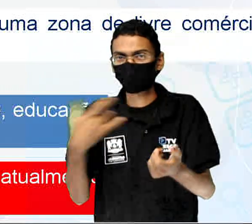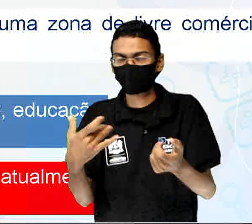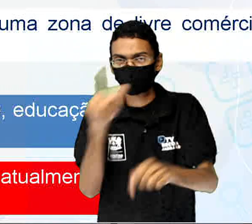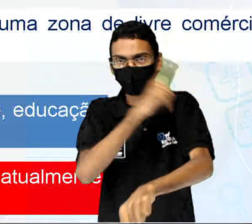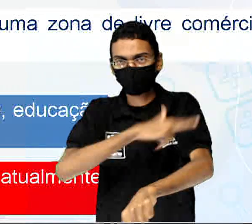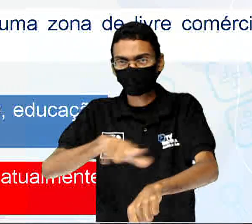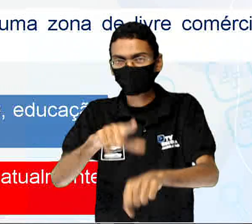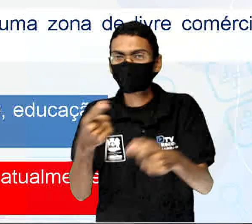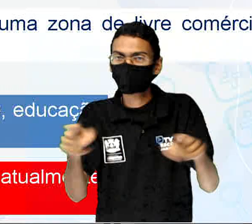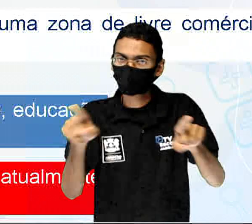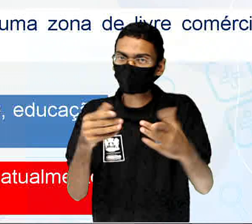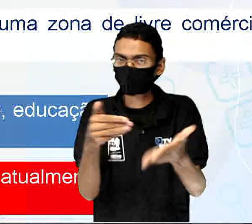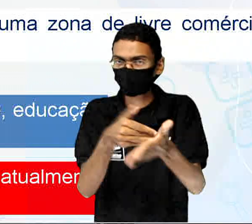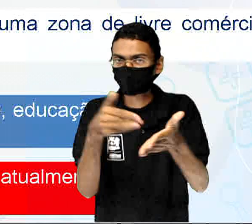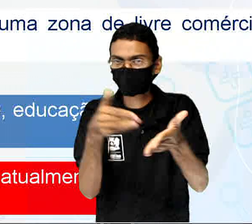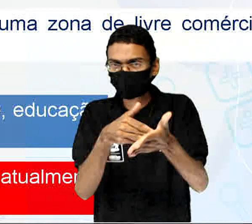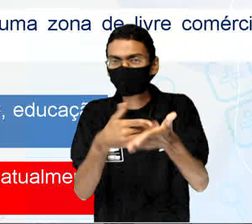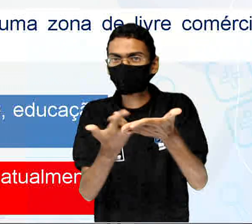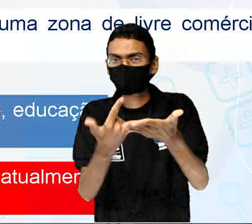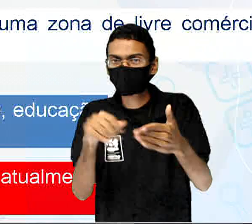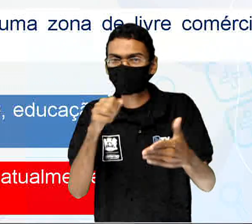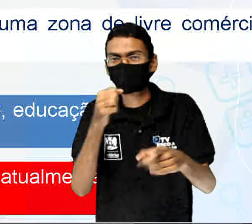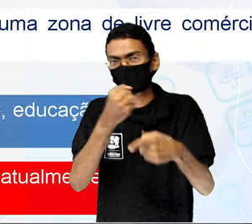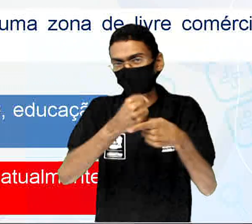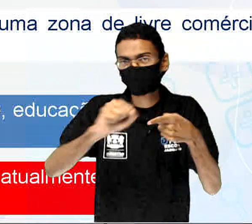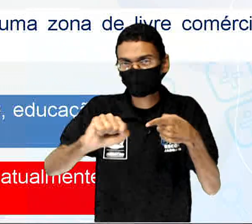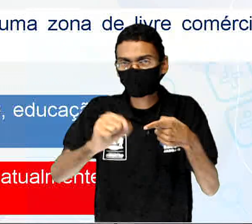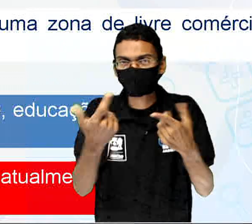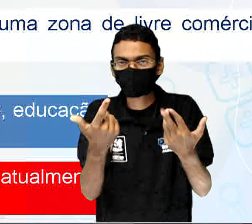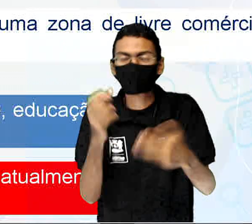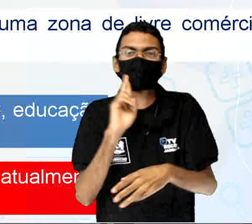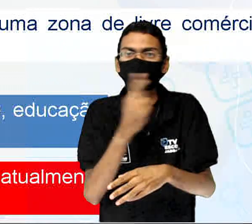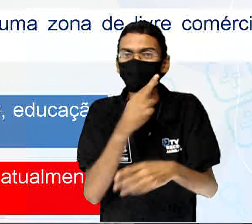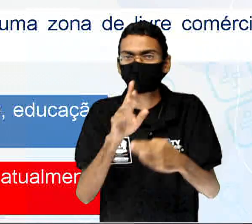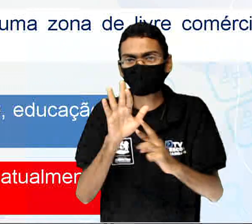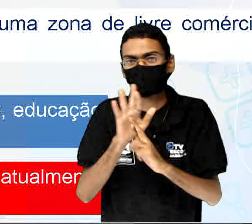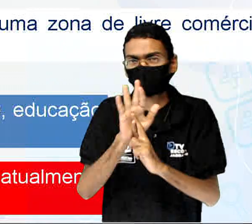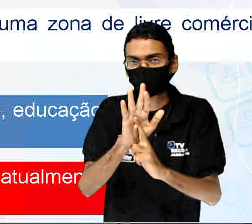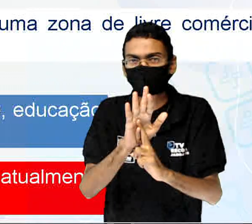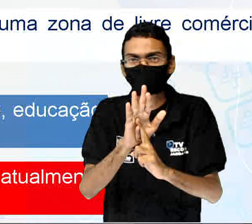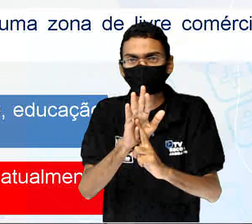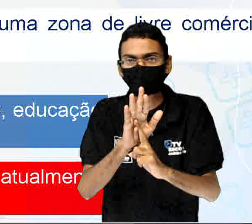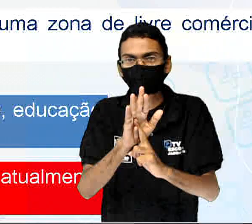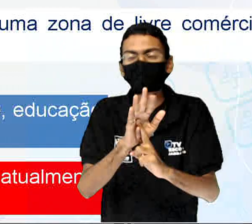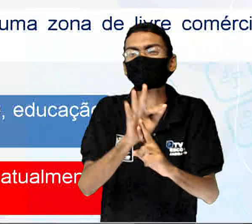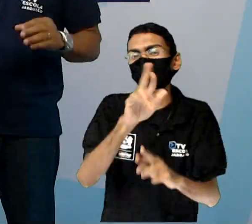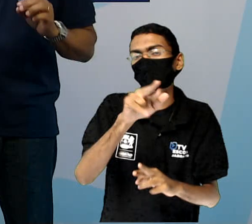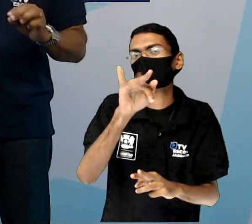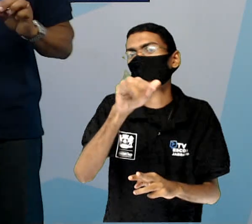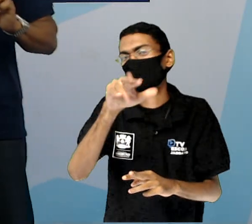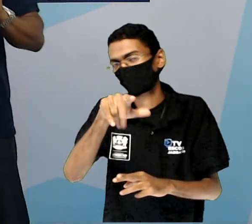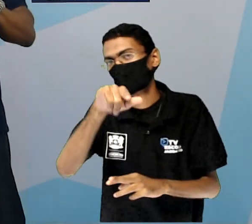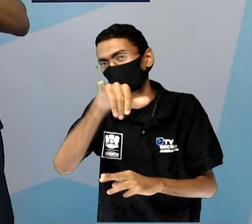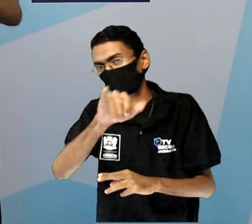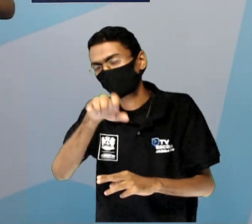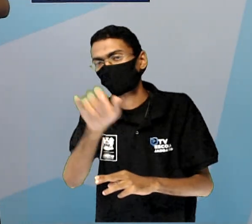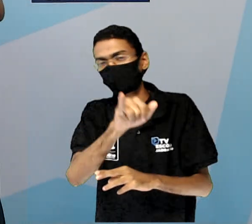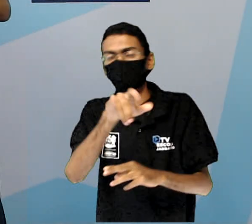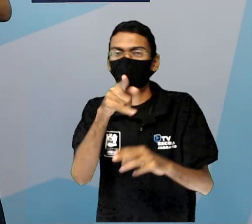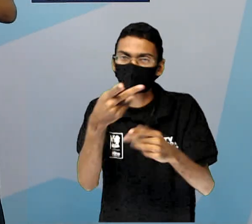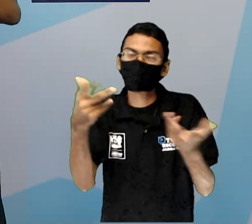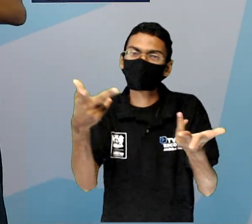A liderança da CEI é da Rússia, representada atualmente por Vladimir Putin. Então, veja só, mais